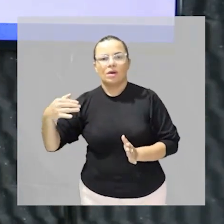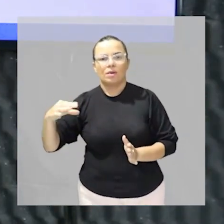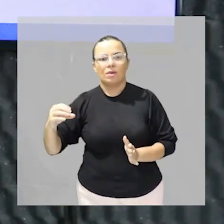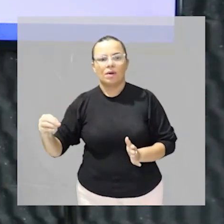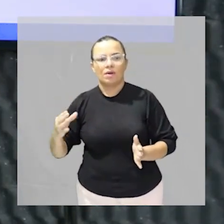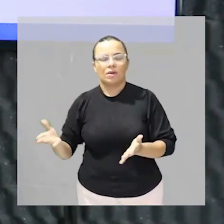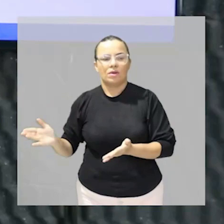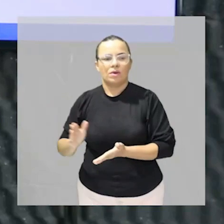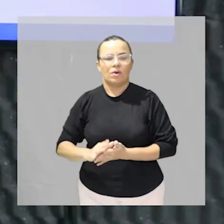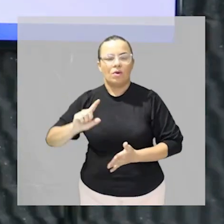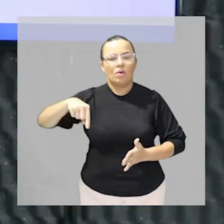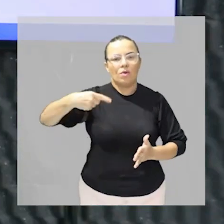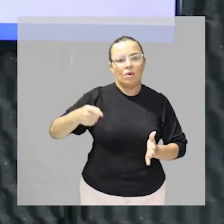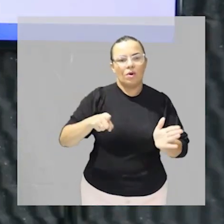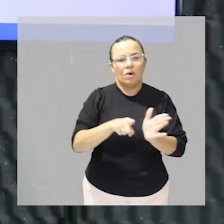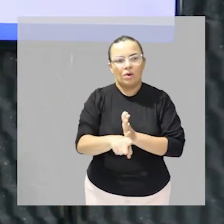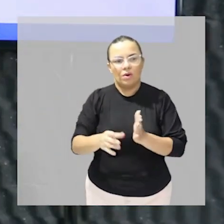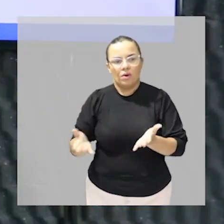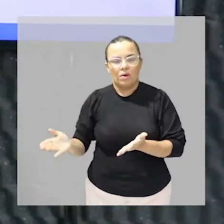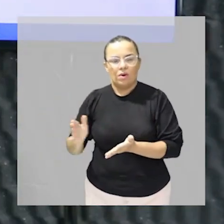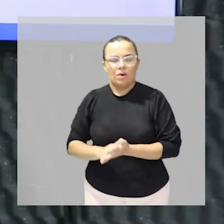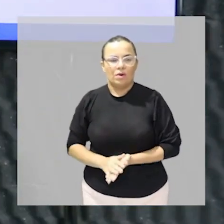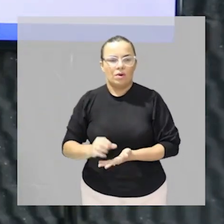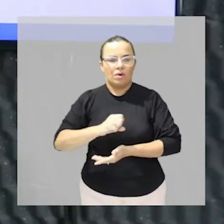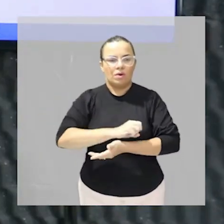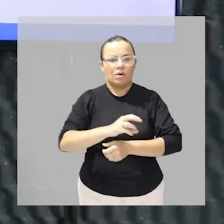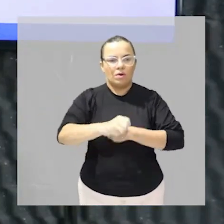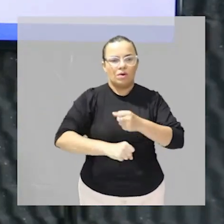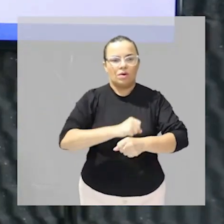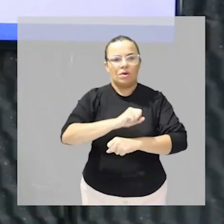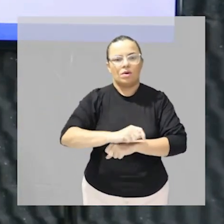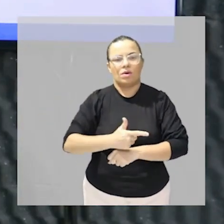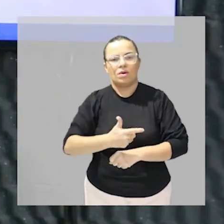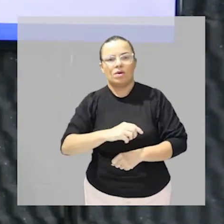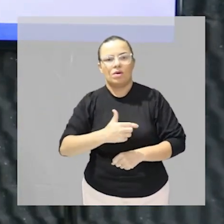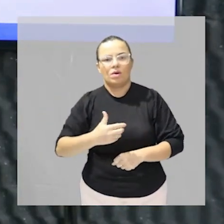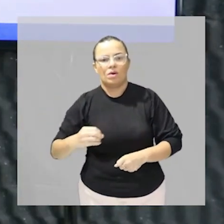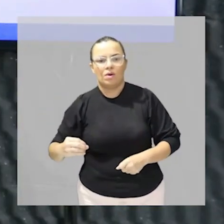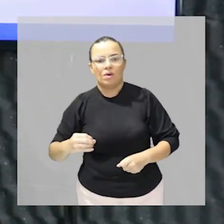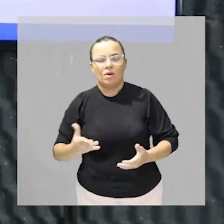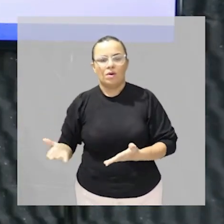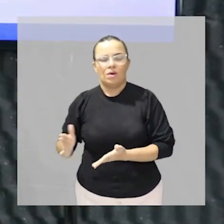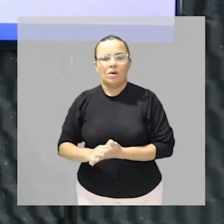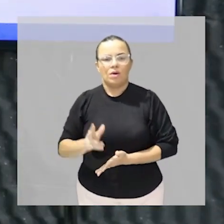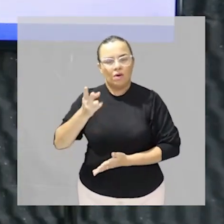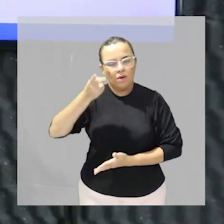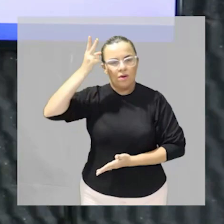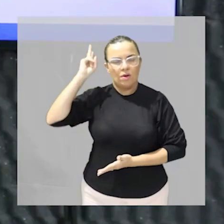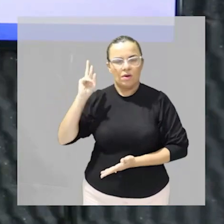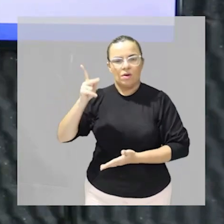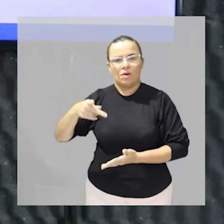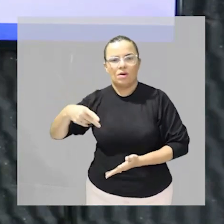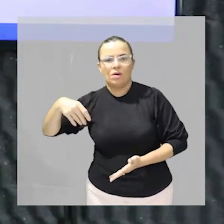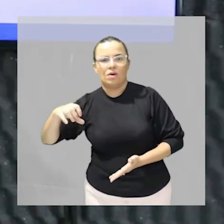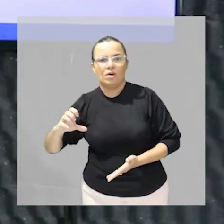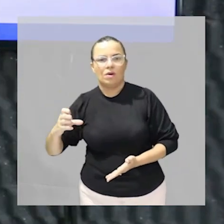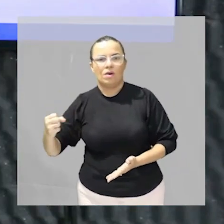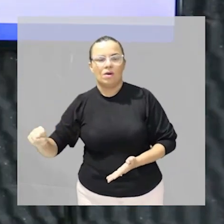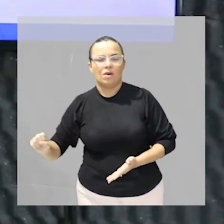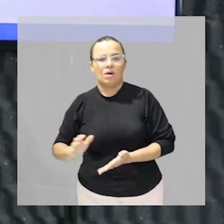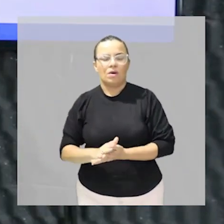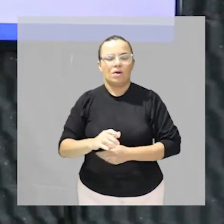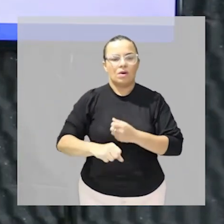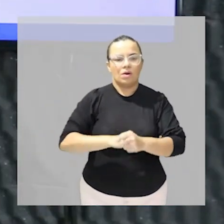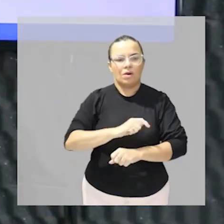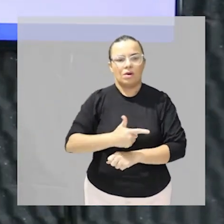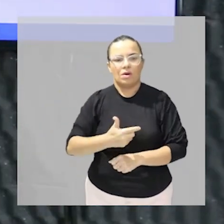aqui uma outra questão que caiu na UEMA em 2020, no vestibular do País UEMA 2020. Na